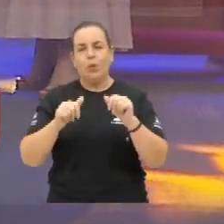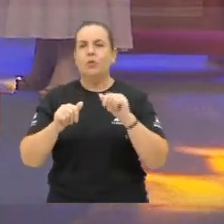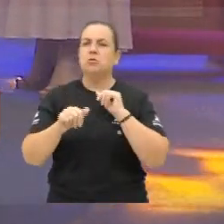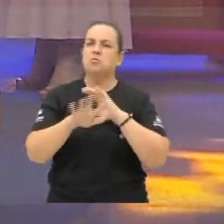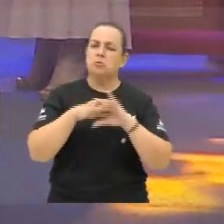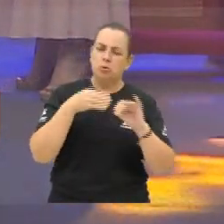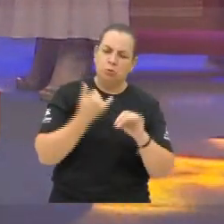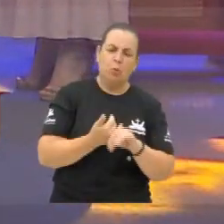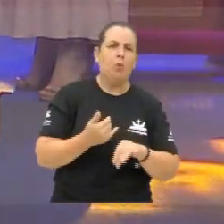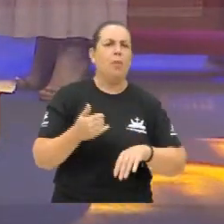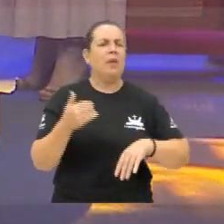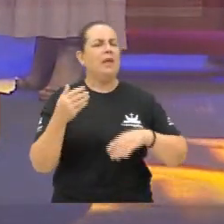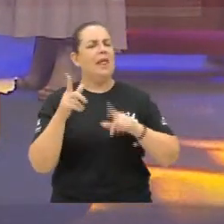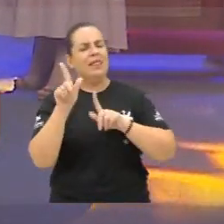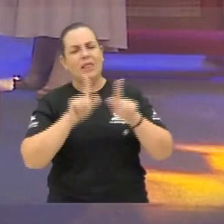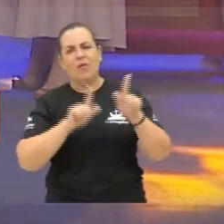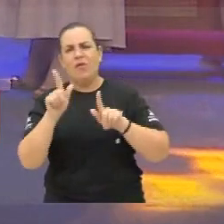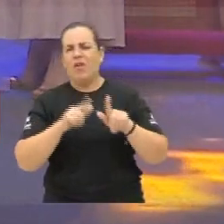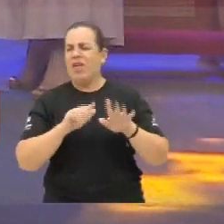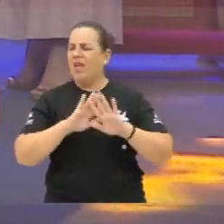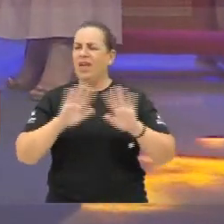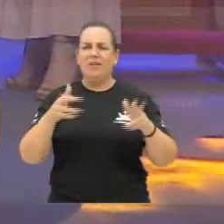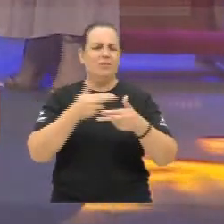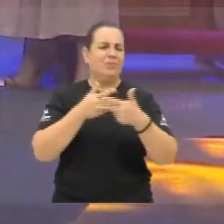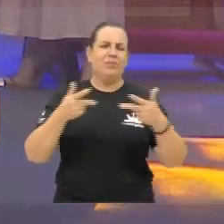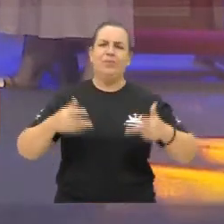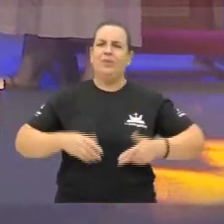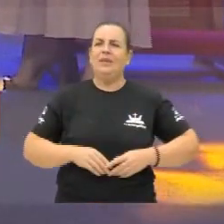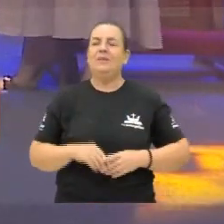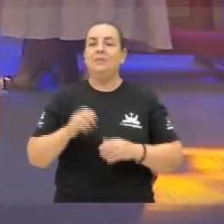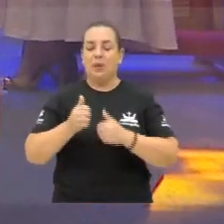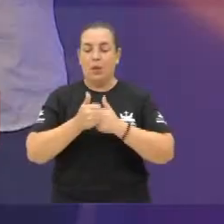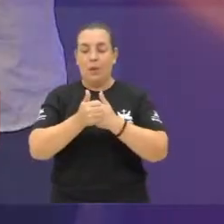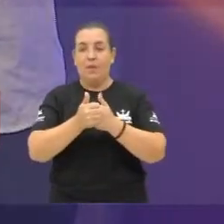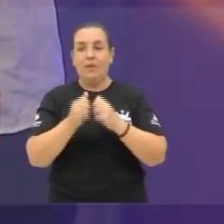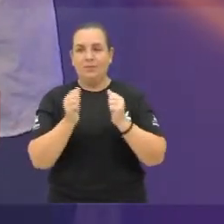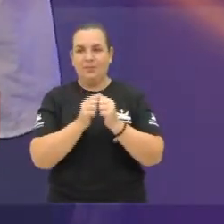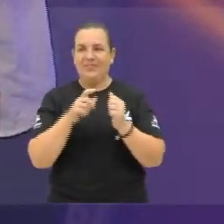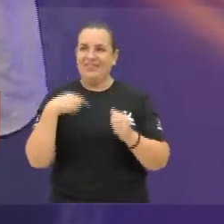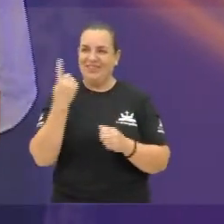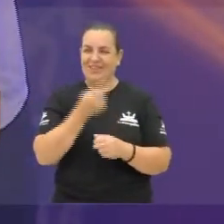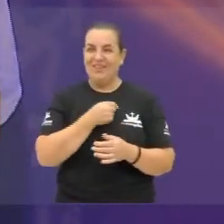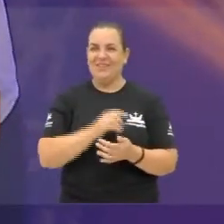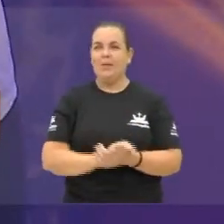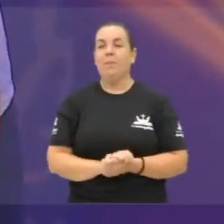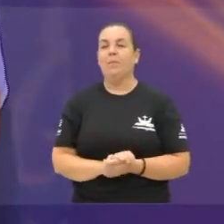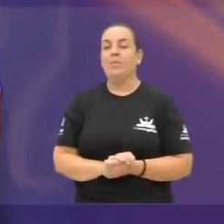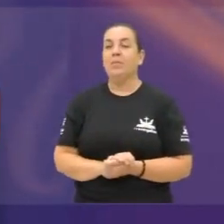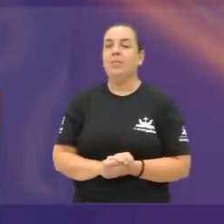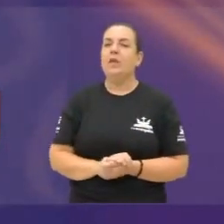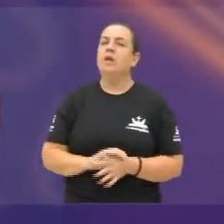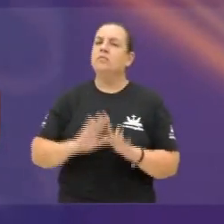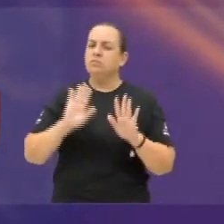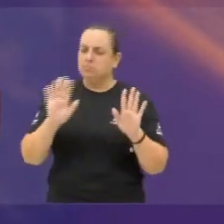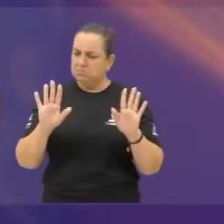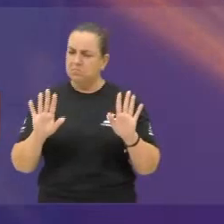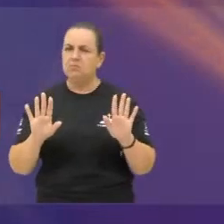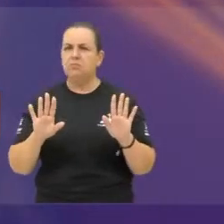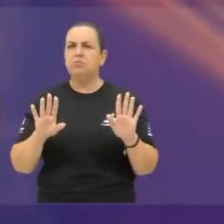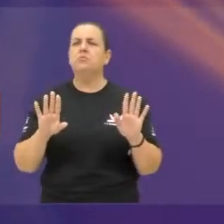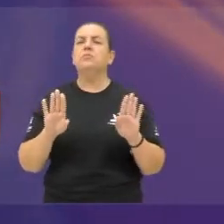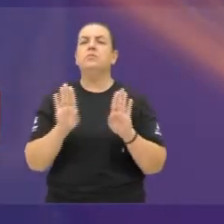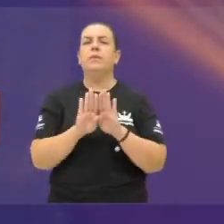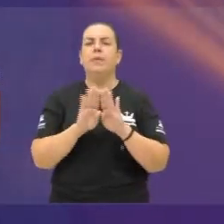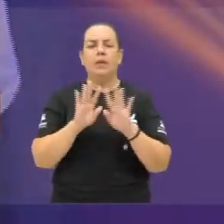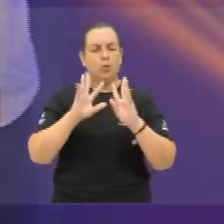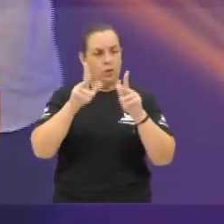abertos. São mais de 1.300 cidades nos acompanhando pelos canais abertos. Parabólica Digital, nosso canal do